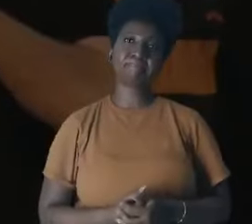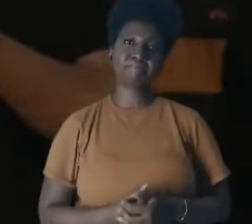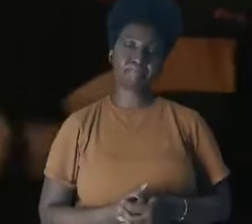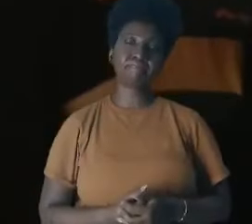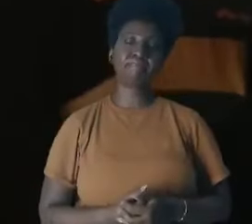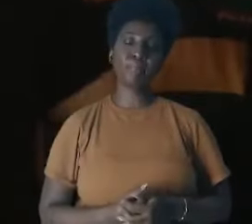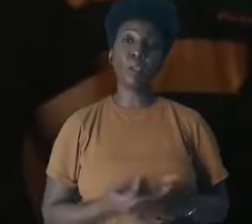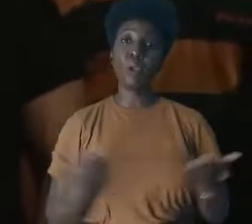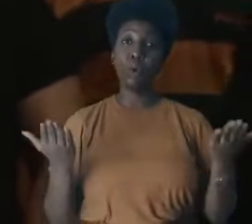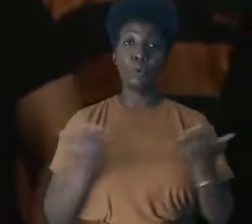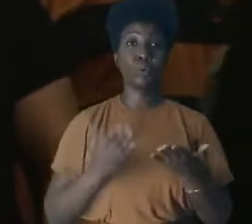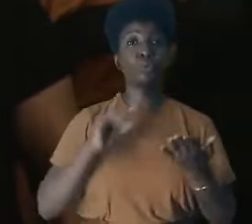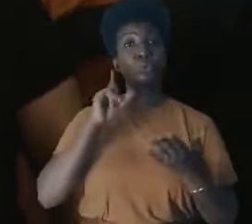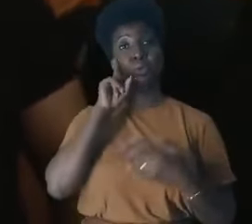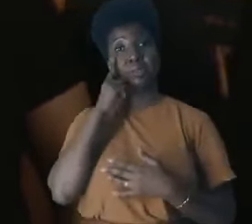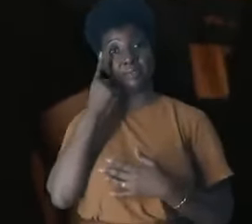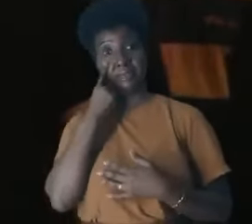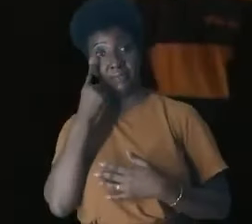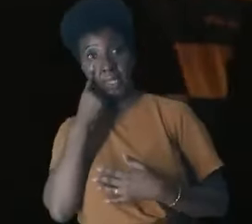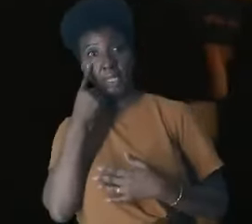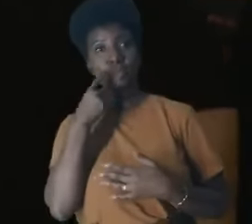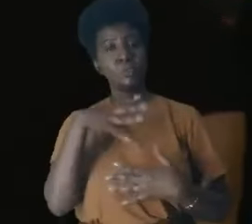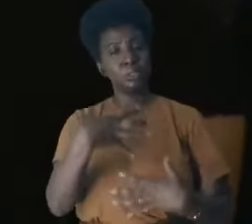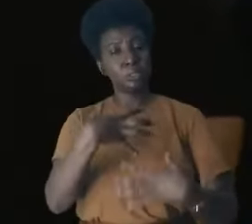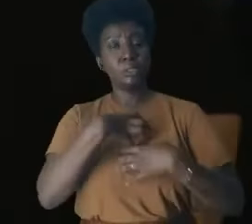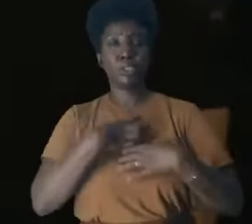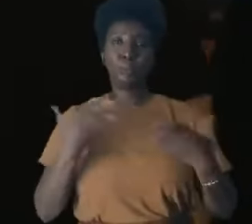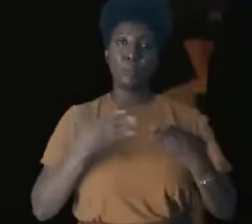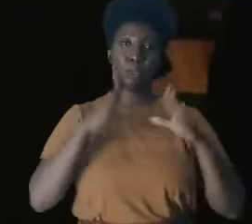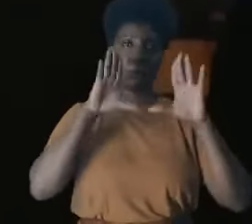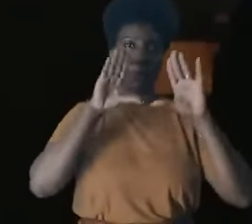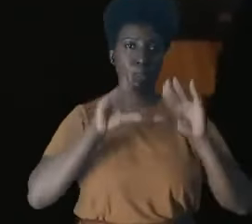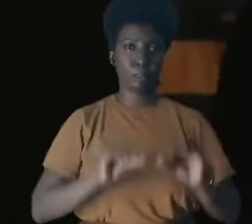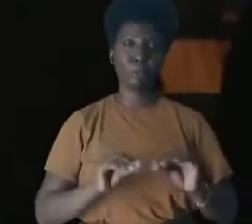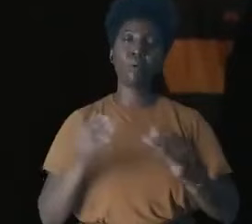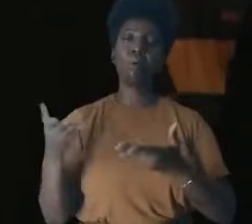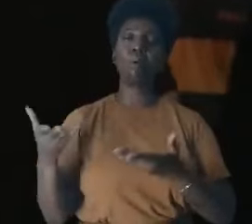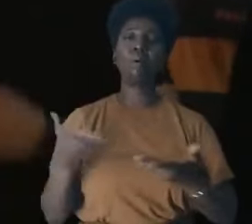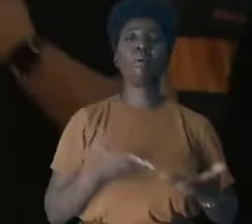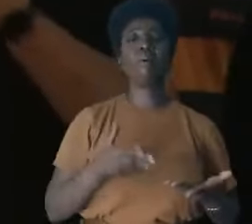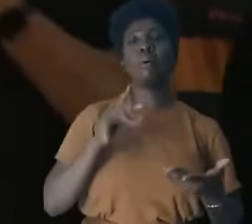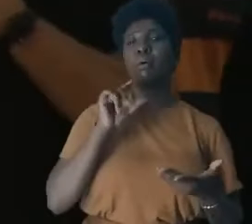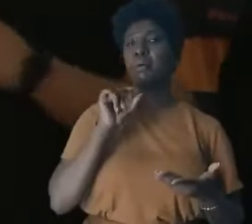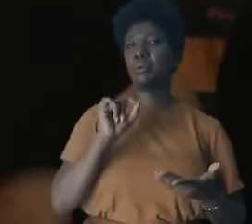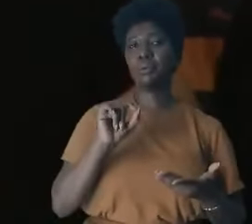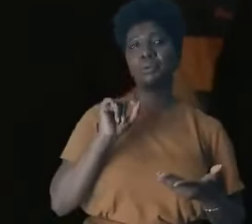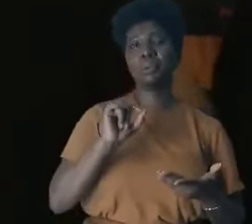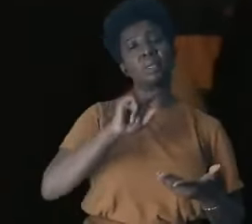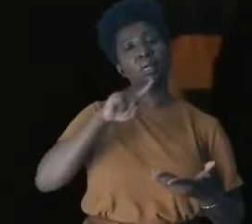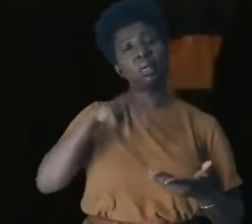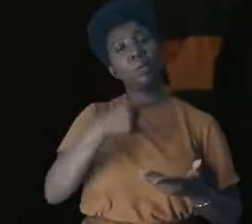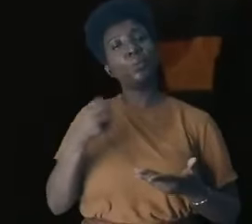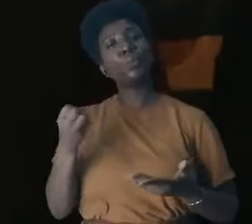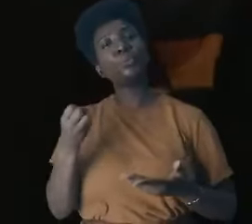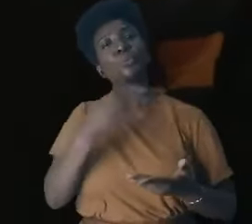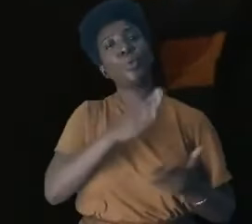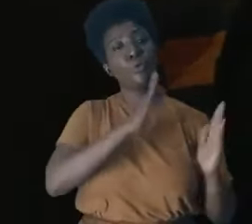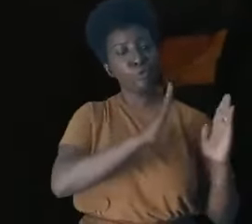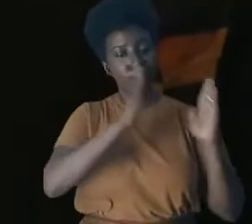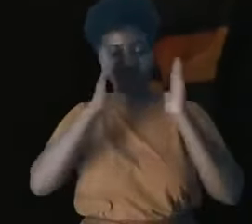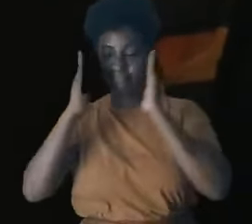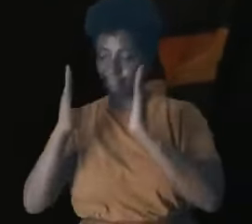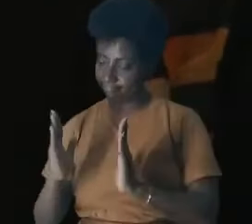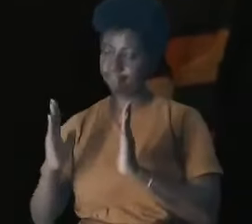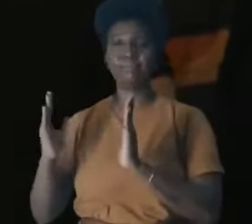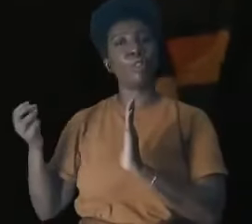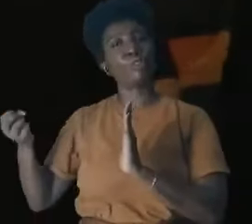Mas o que nós ouvimos e vimos aqui nessa noite é um convite a uma nova etapa.